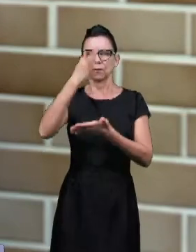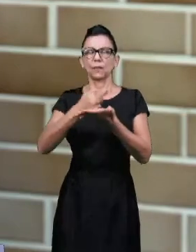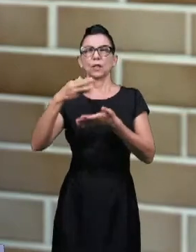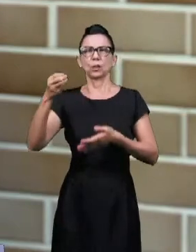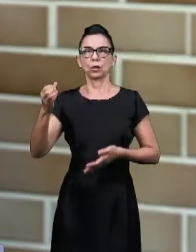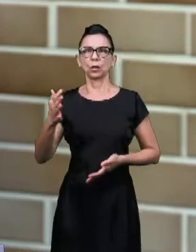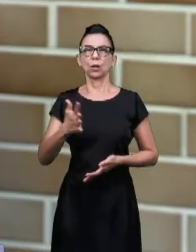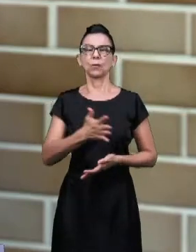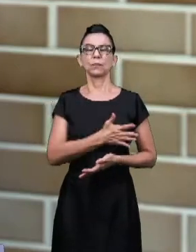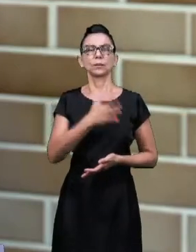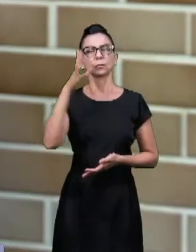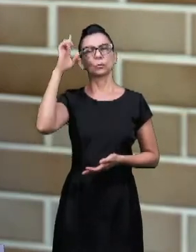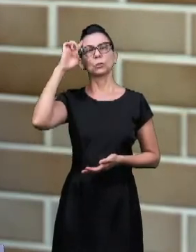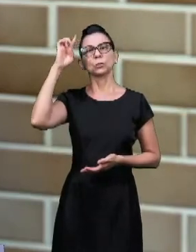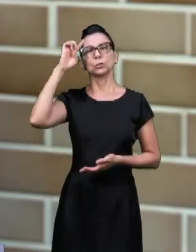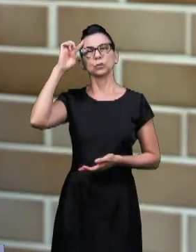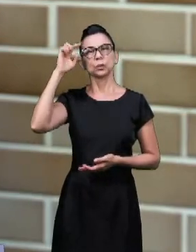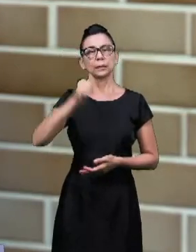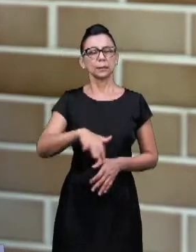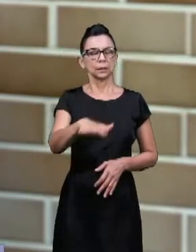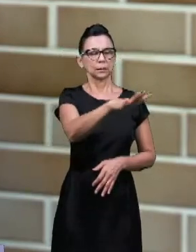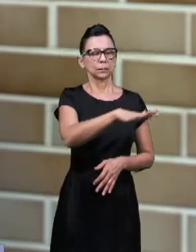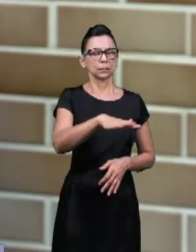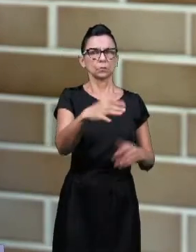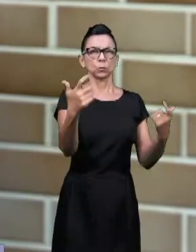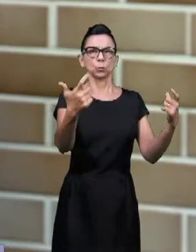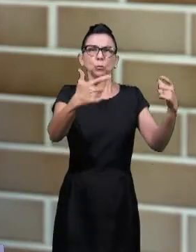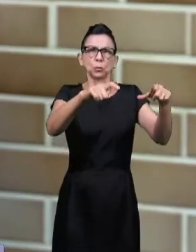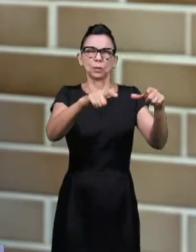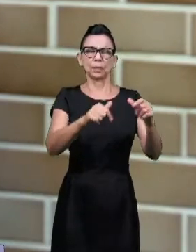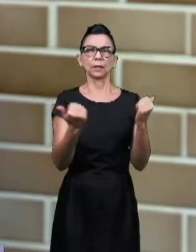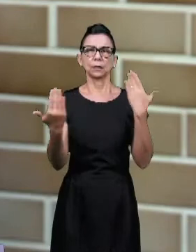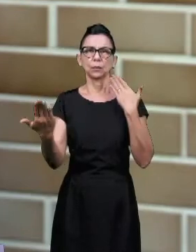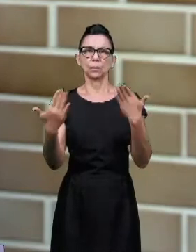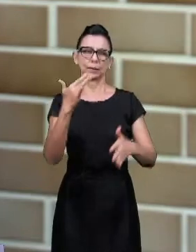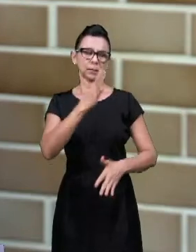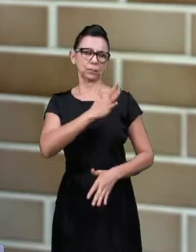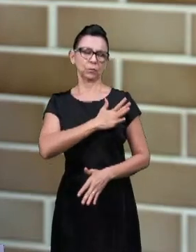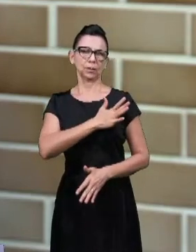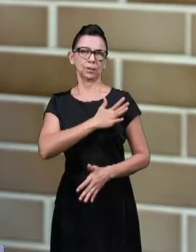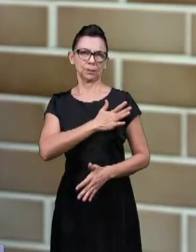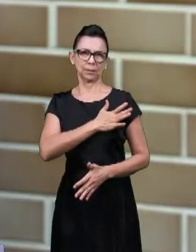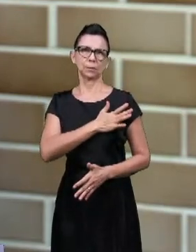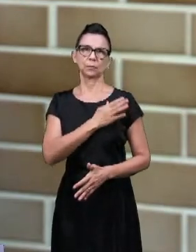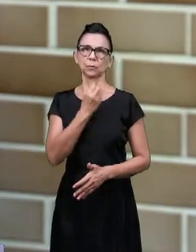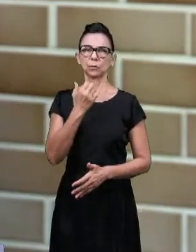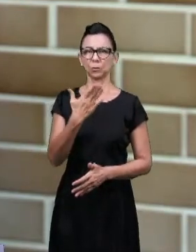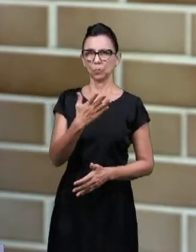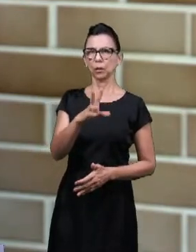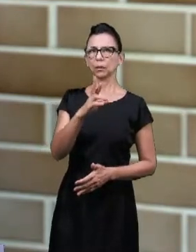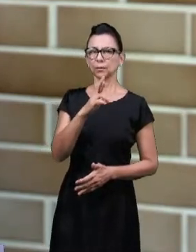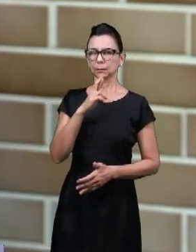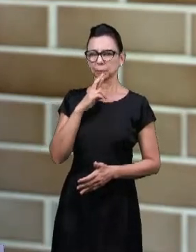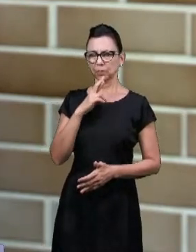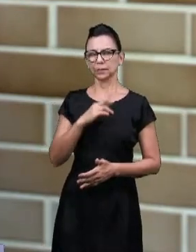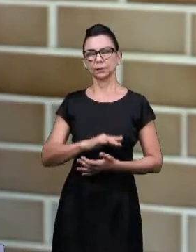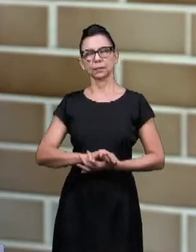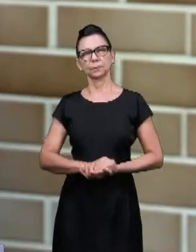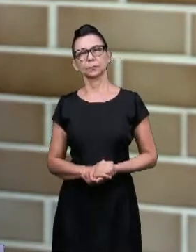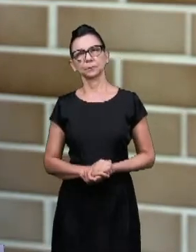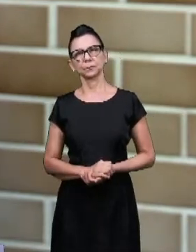o campo, esse campo é o nosso coração. Então, muito bem colocado ali pela irmã. Também isso foi encontrado